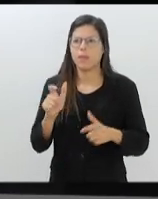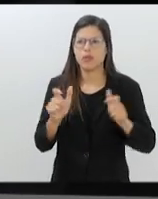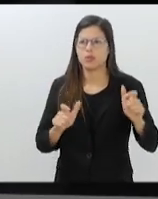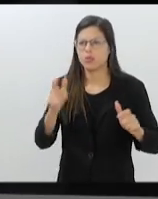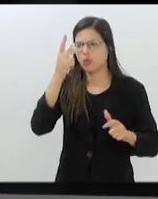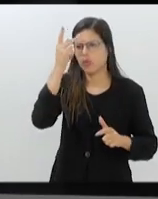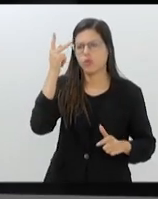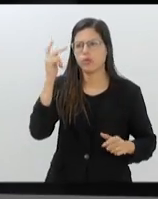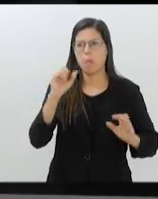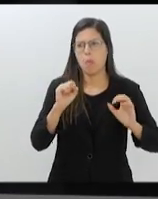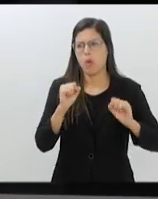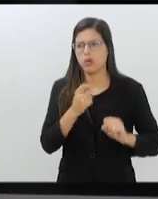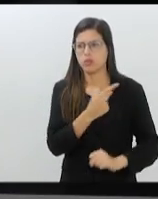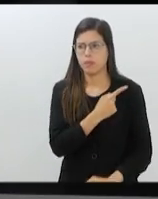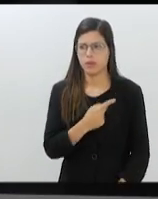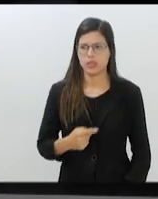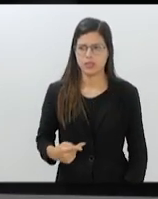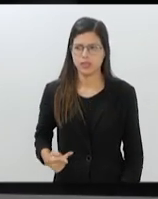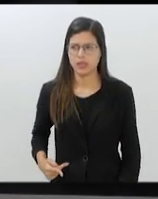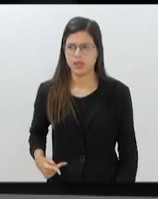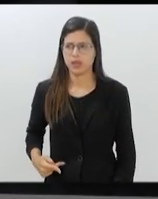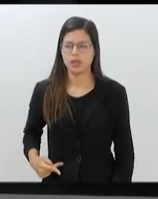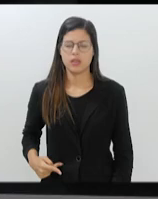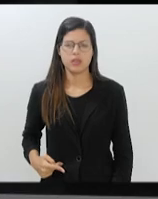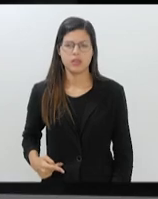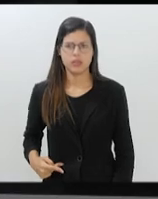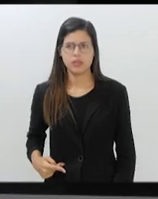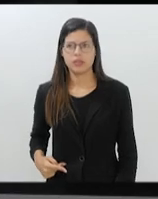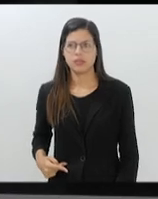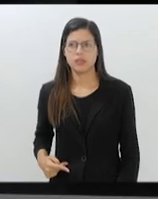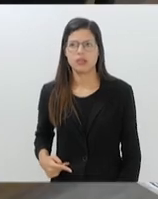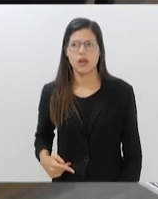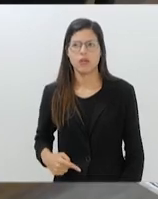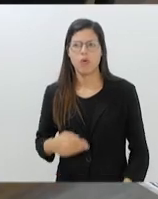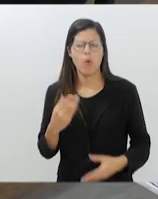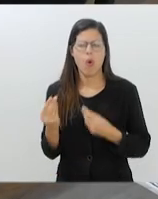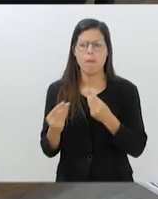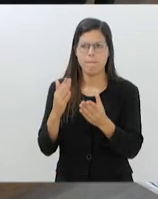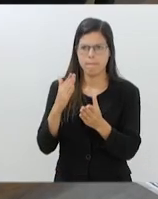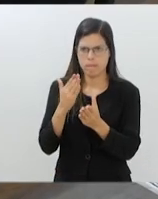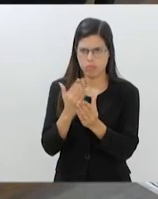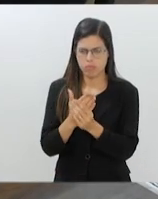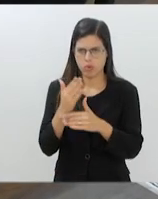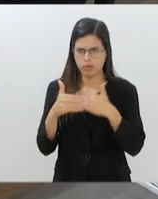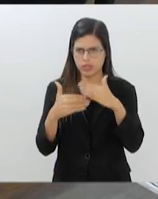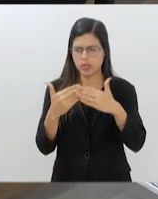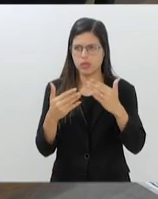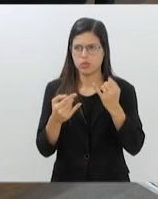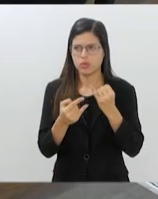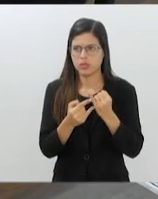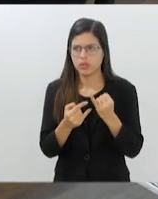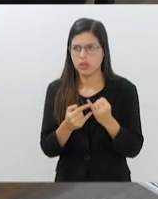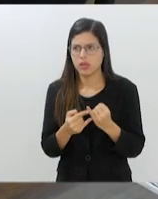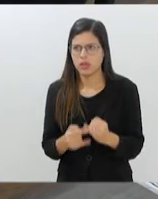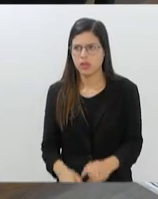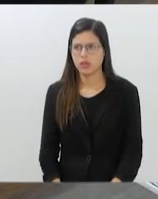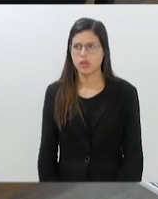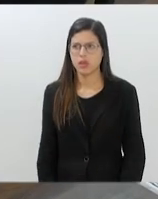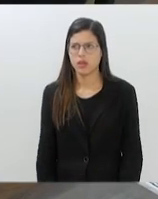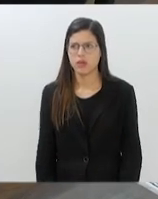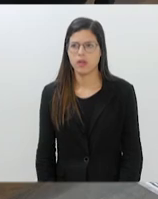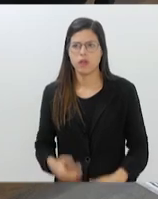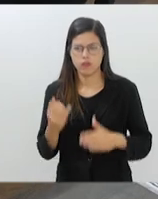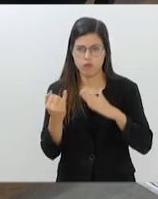pode vir da presidência pode vir de através de quê processo sei Não primeiro é primeiro é